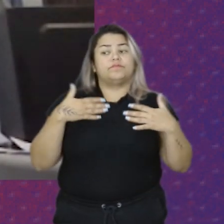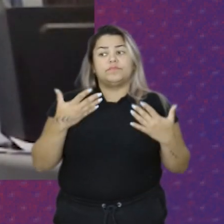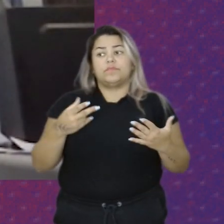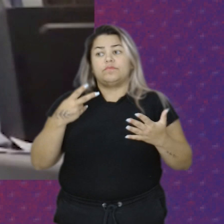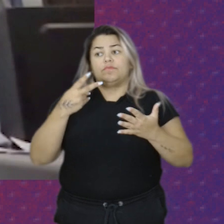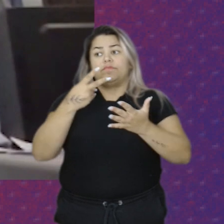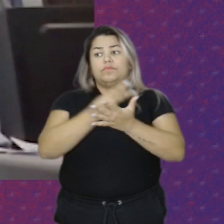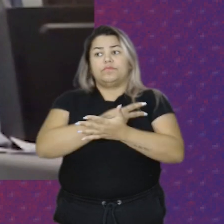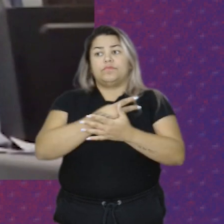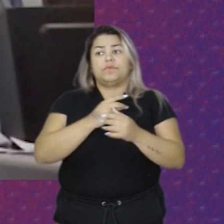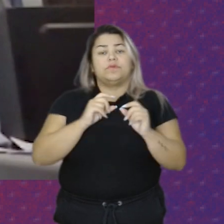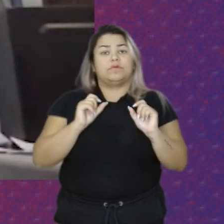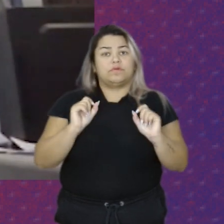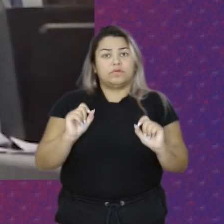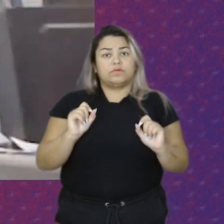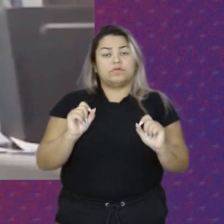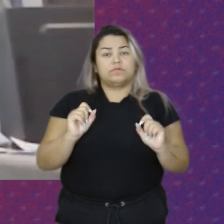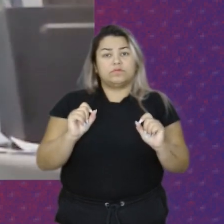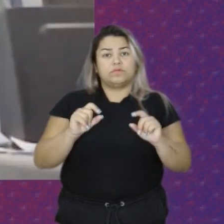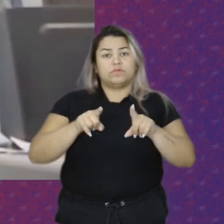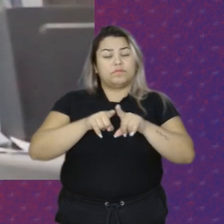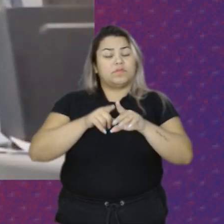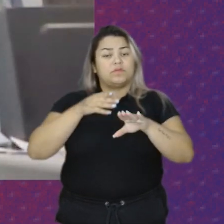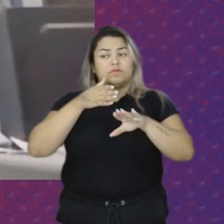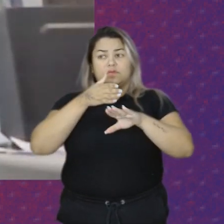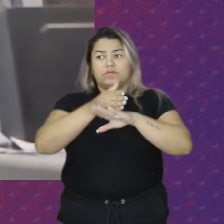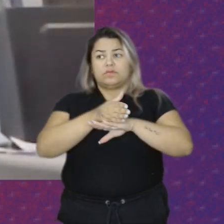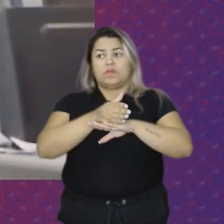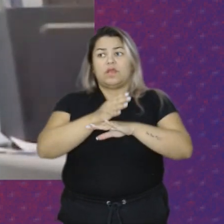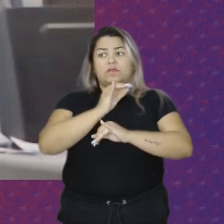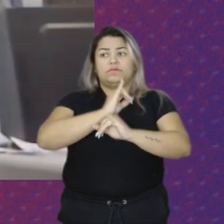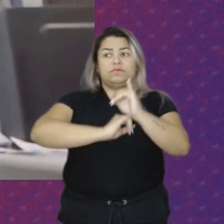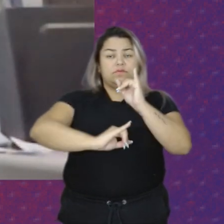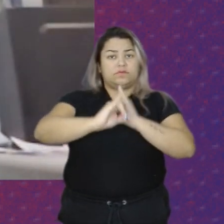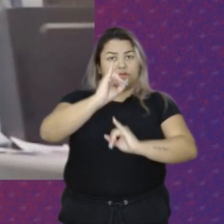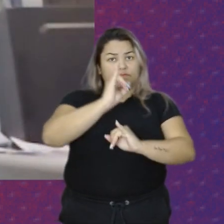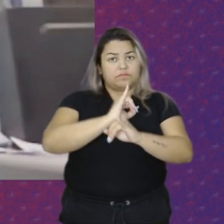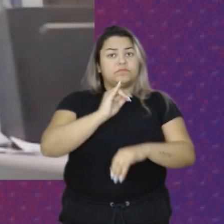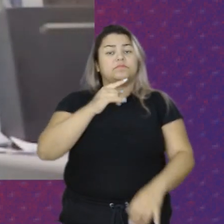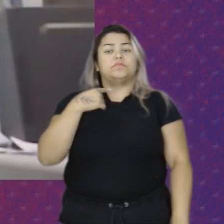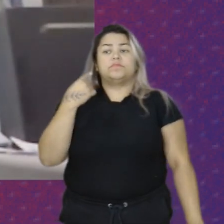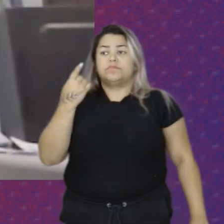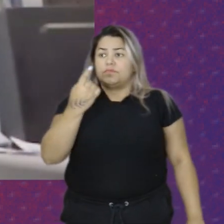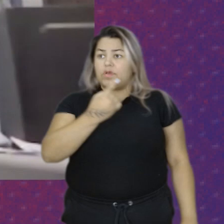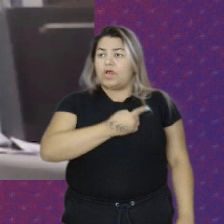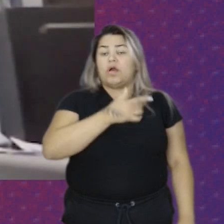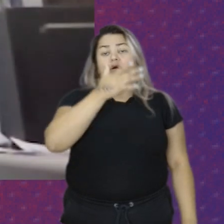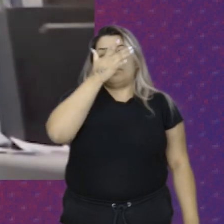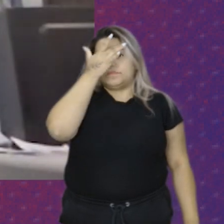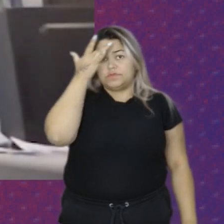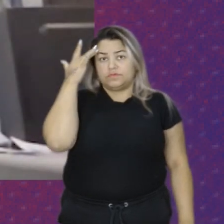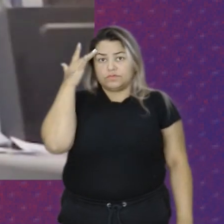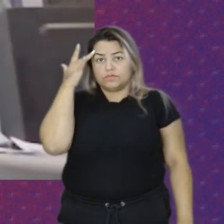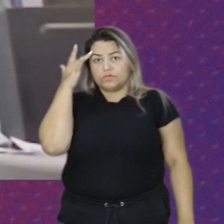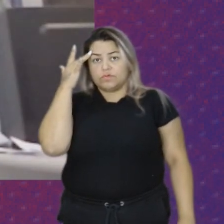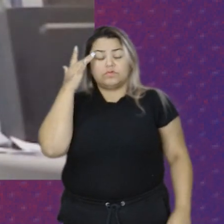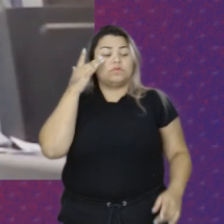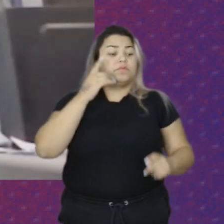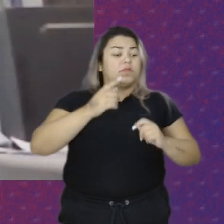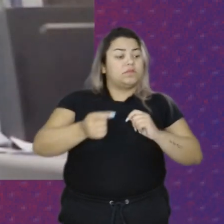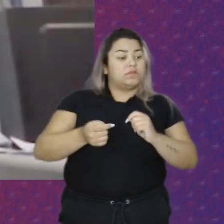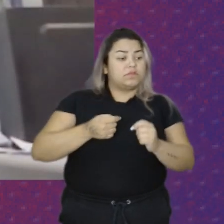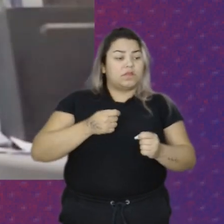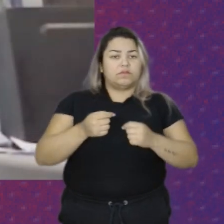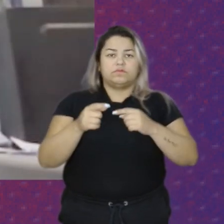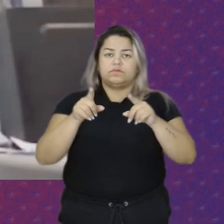além da dificuldade desse acesso à internet, a dificuldade de nós, como pessoas, de lidar com as nossas